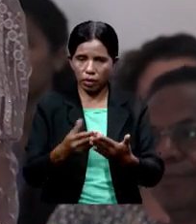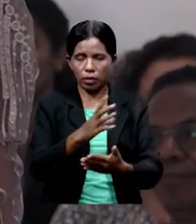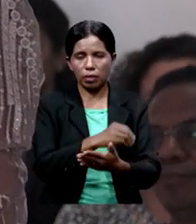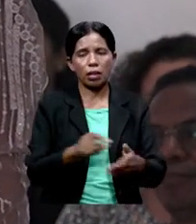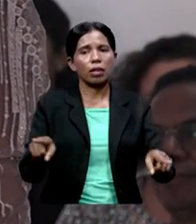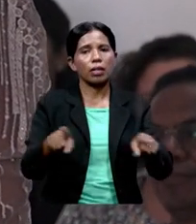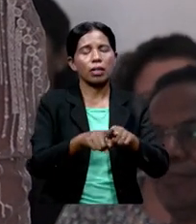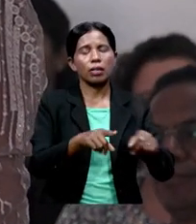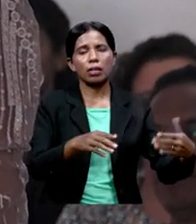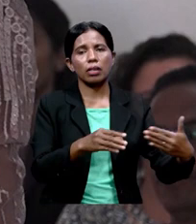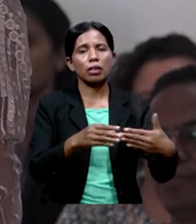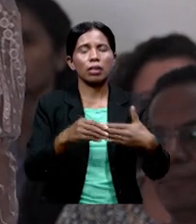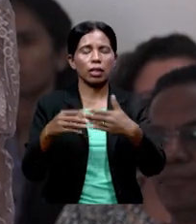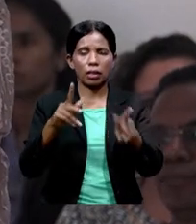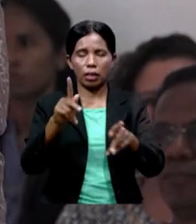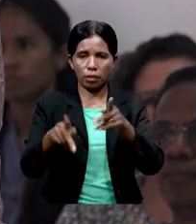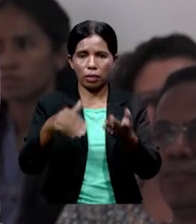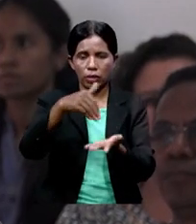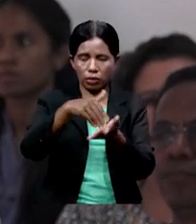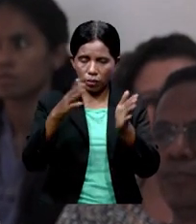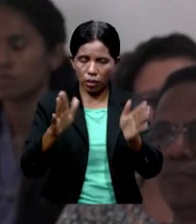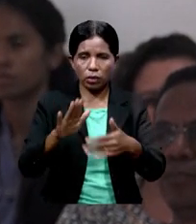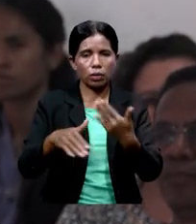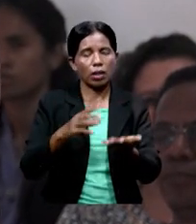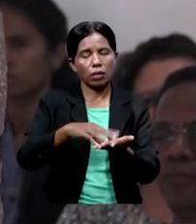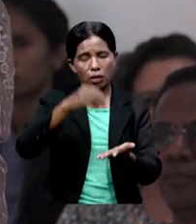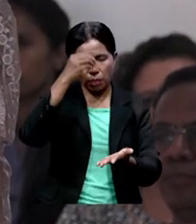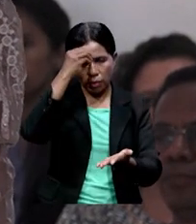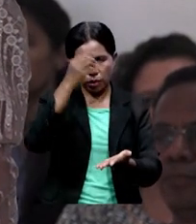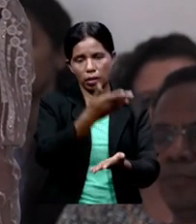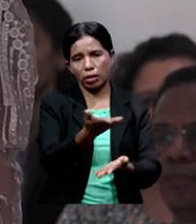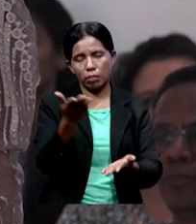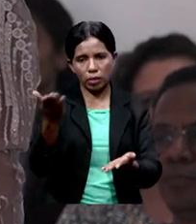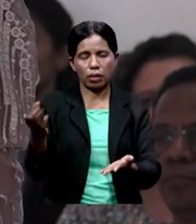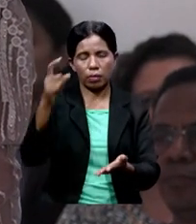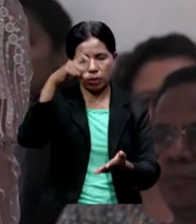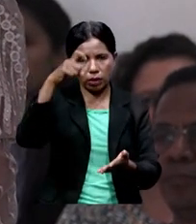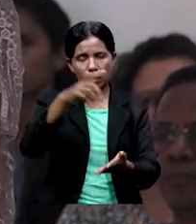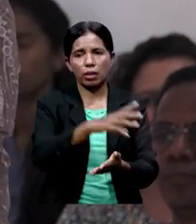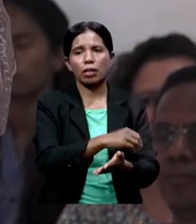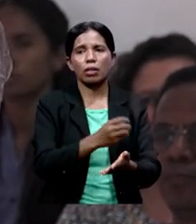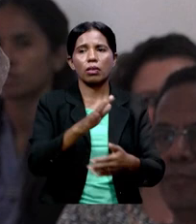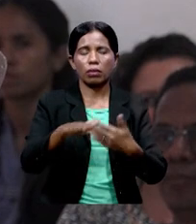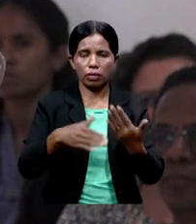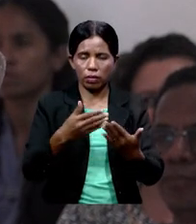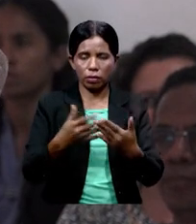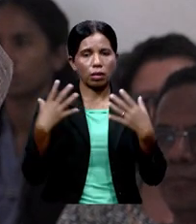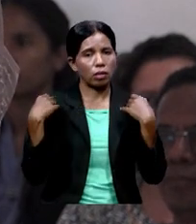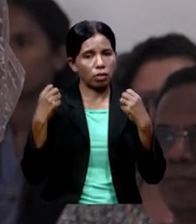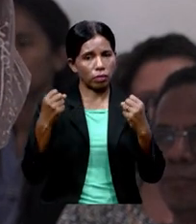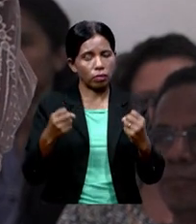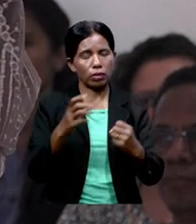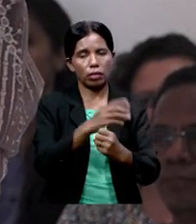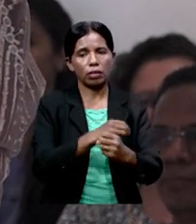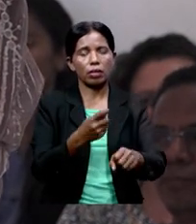animadores, encorajando os alunos a aprender com os seus erros e tornarem-se mais fortes ao longo